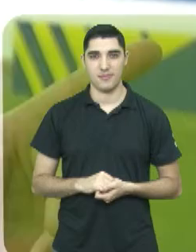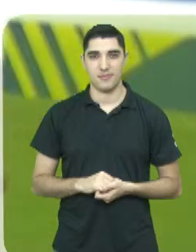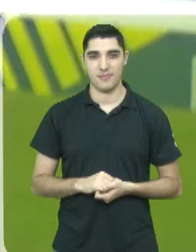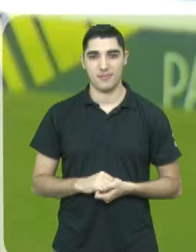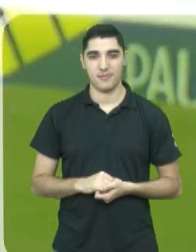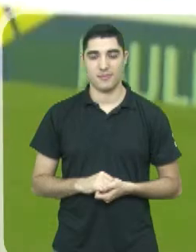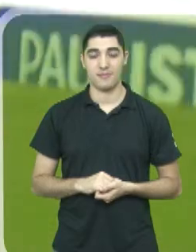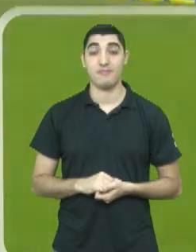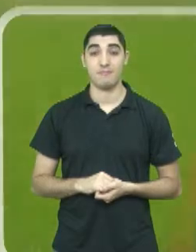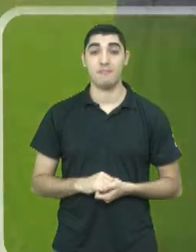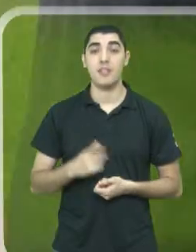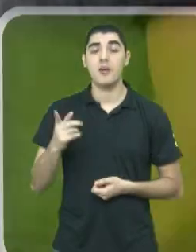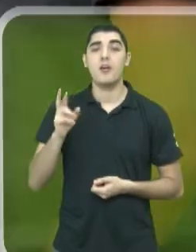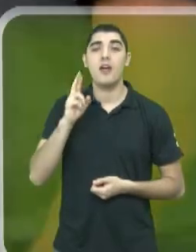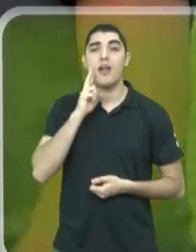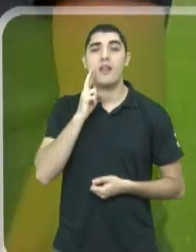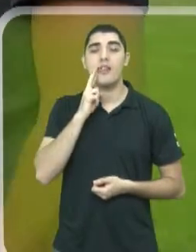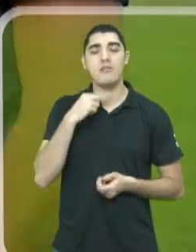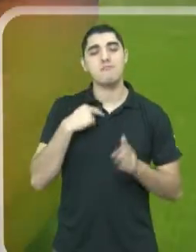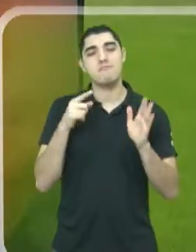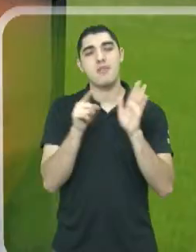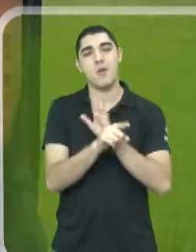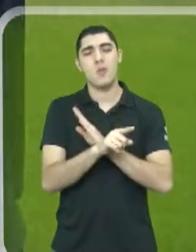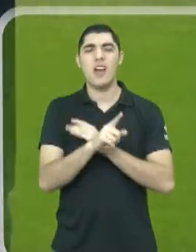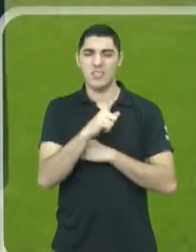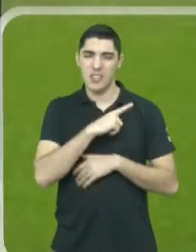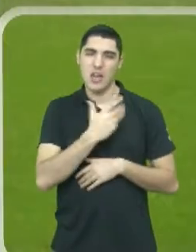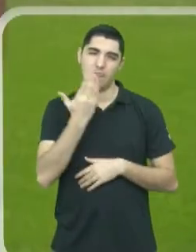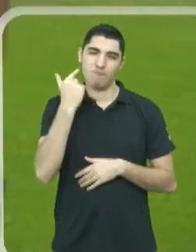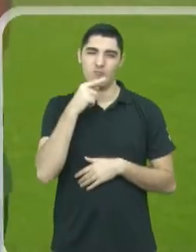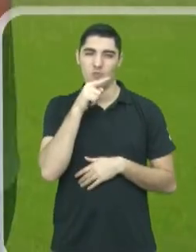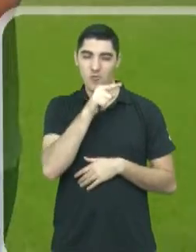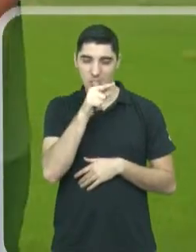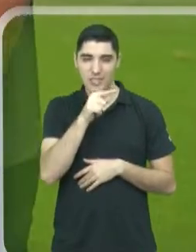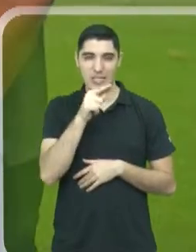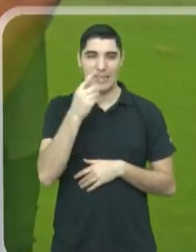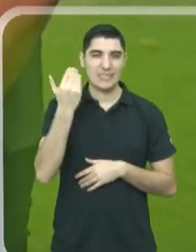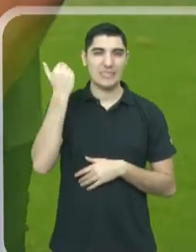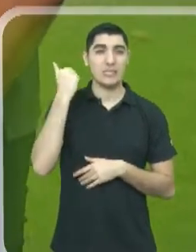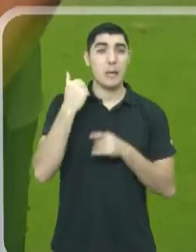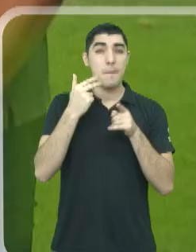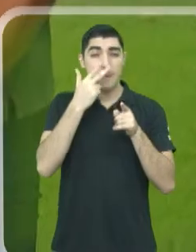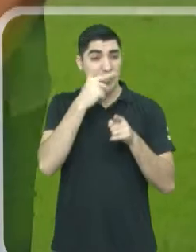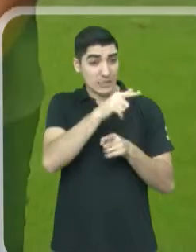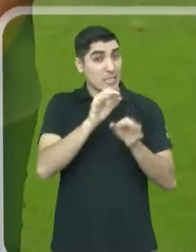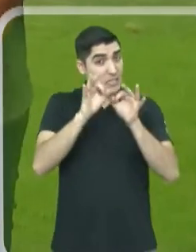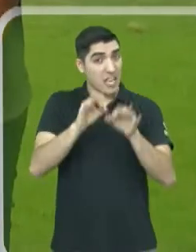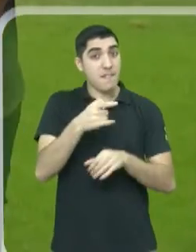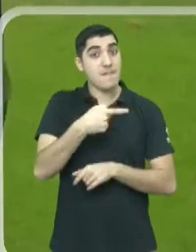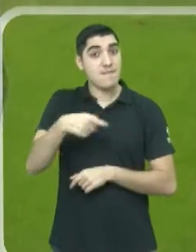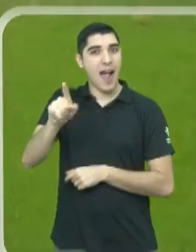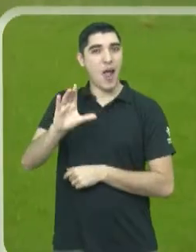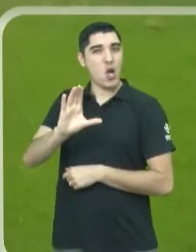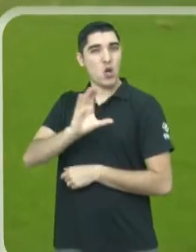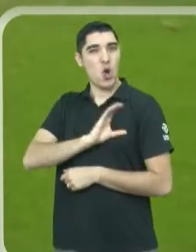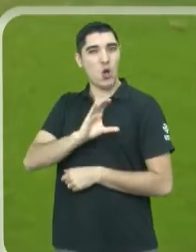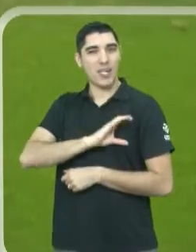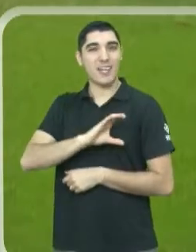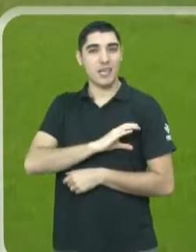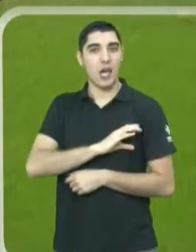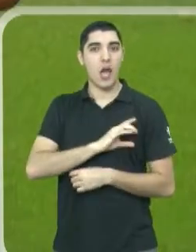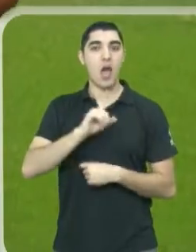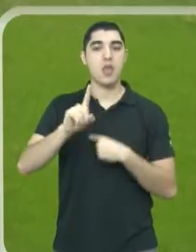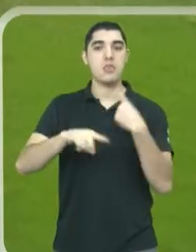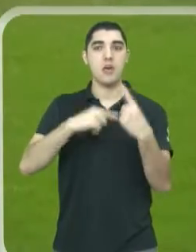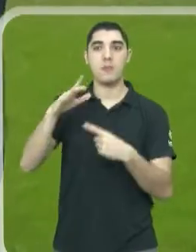Agora, Renato, tem uma passagem que talvez não seja muito legal para você, que você estava praticamente certo de ir para o Corinthians e talvez por uma